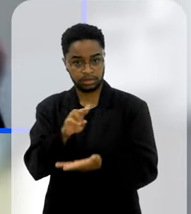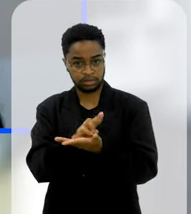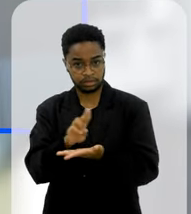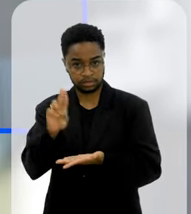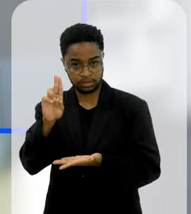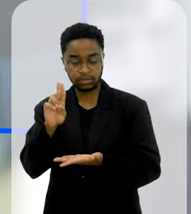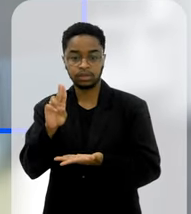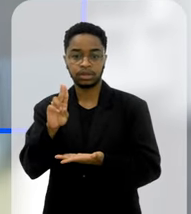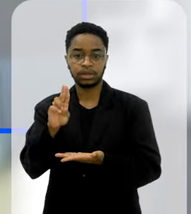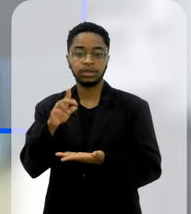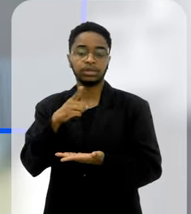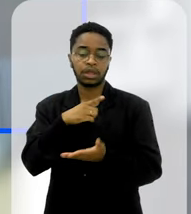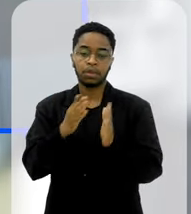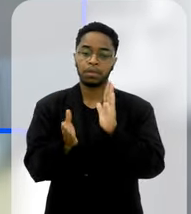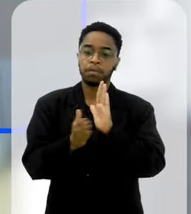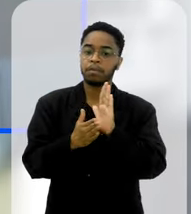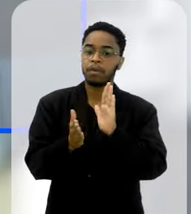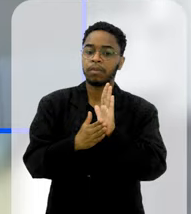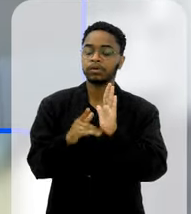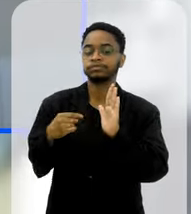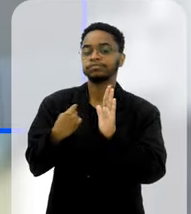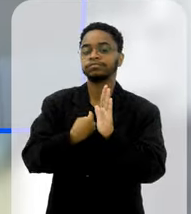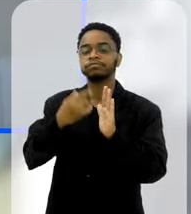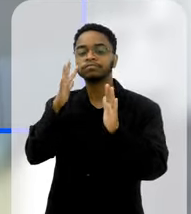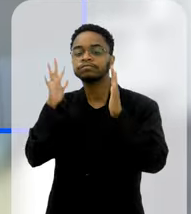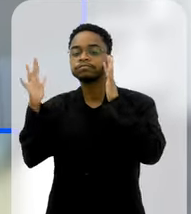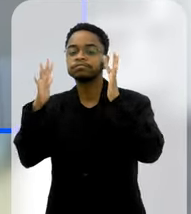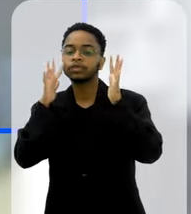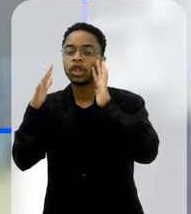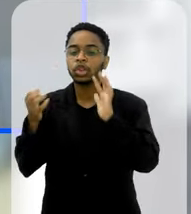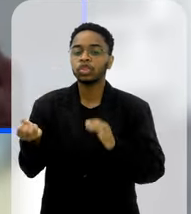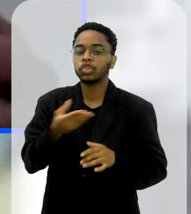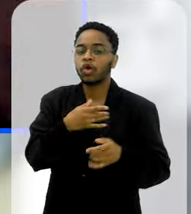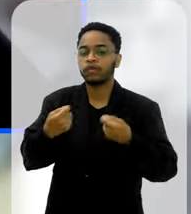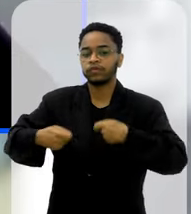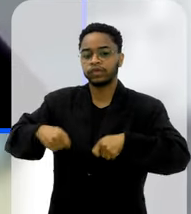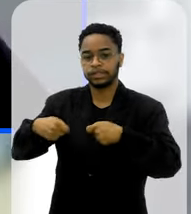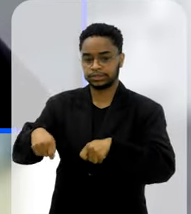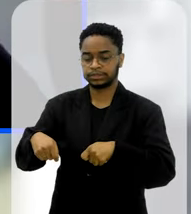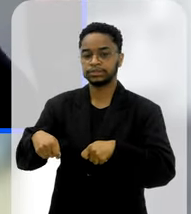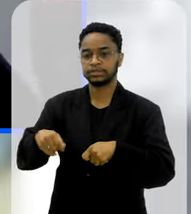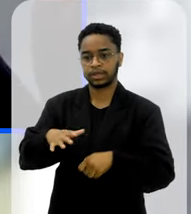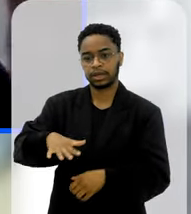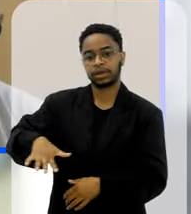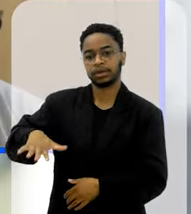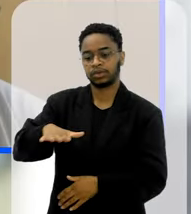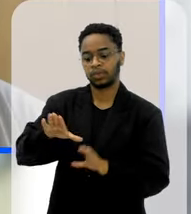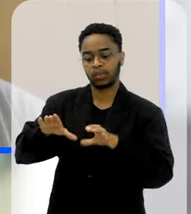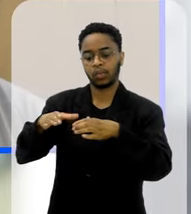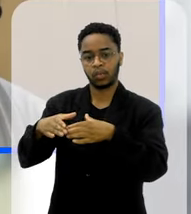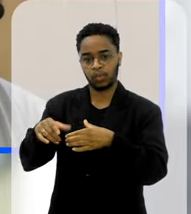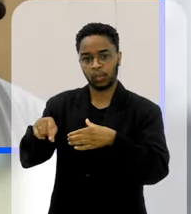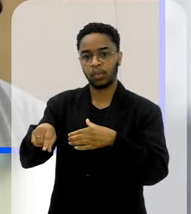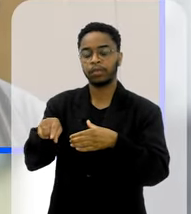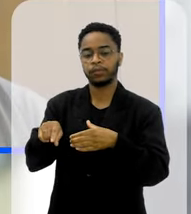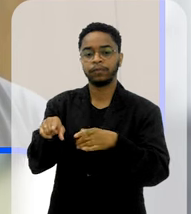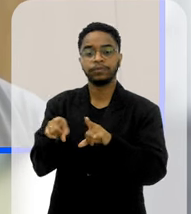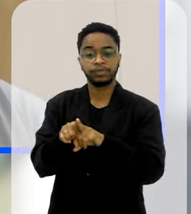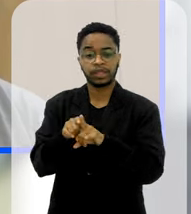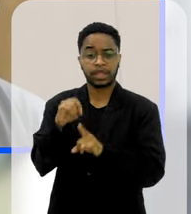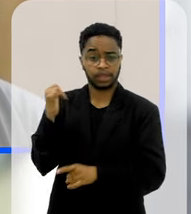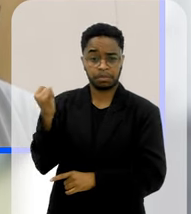aqui no, na universidade uma proposta de pensar as novas demandas para esse